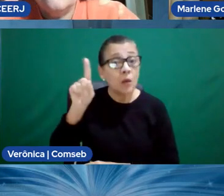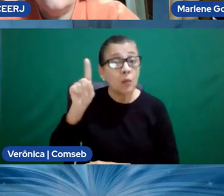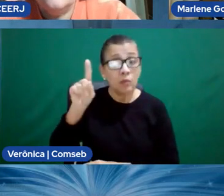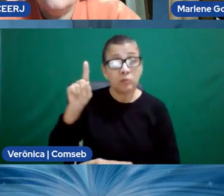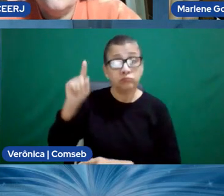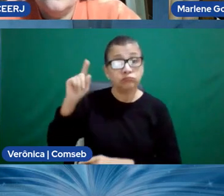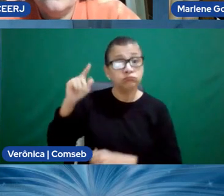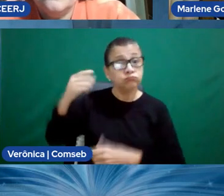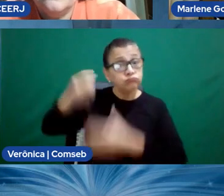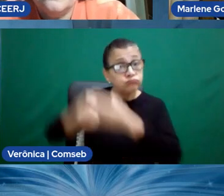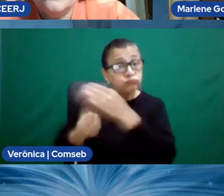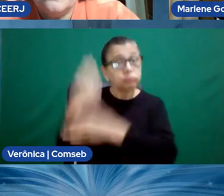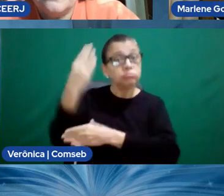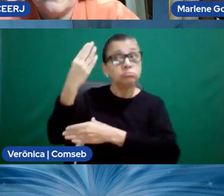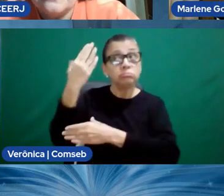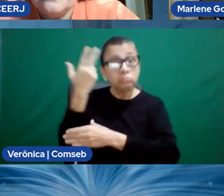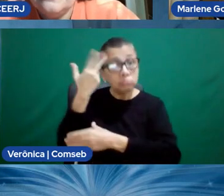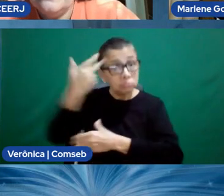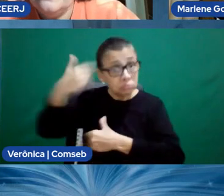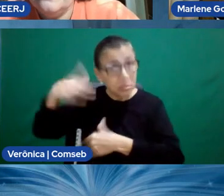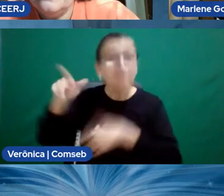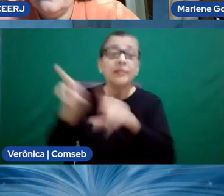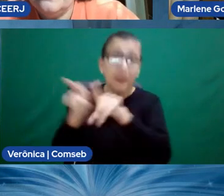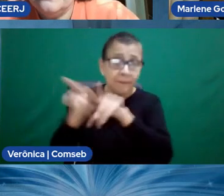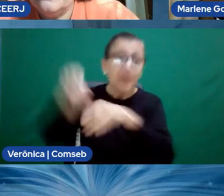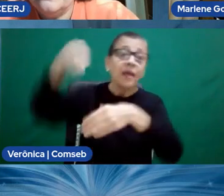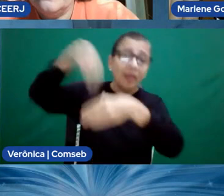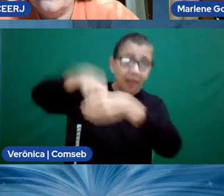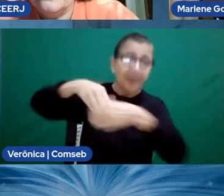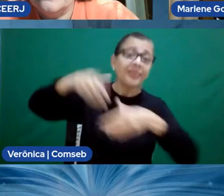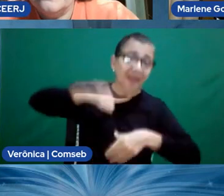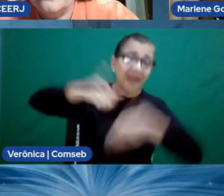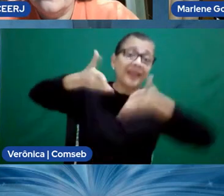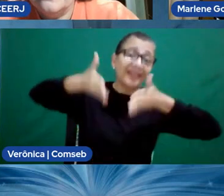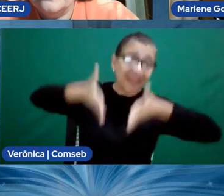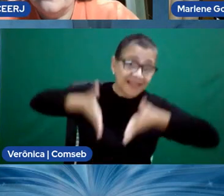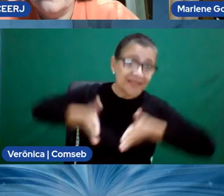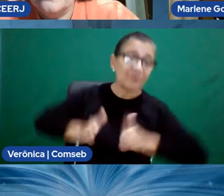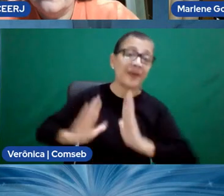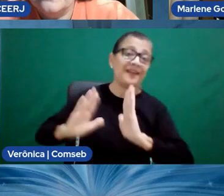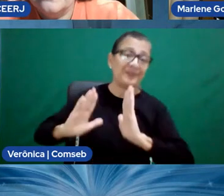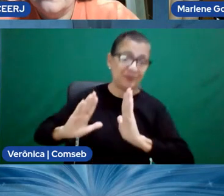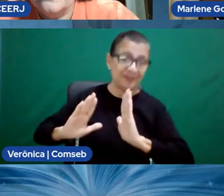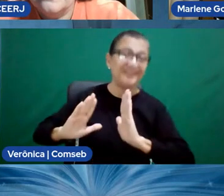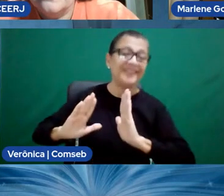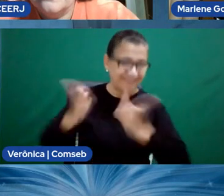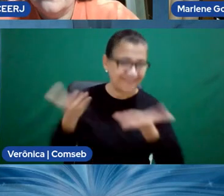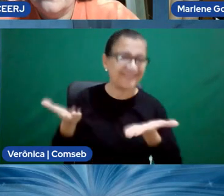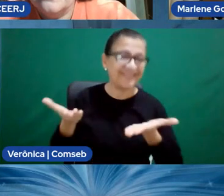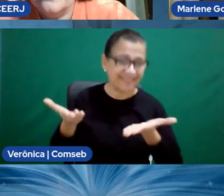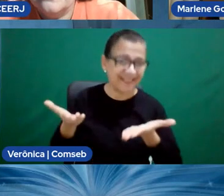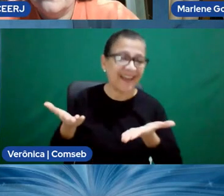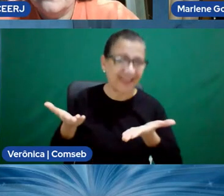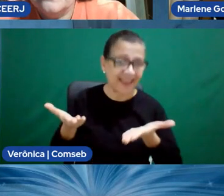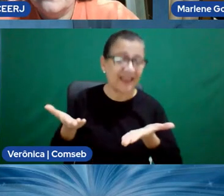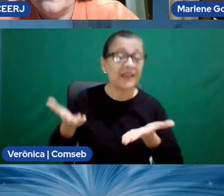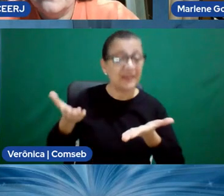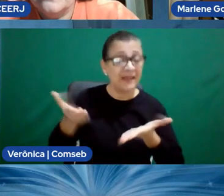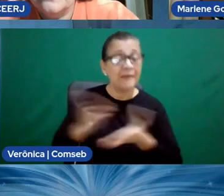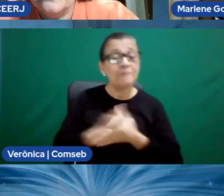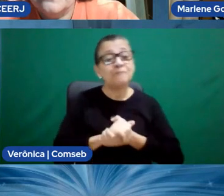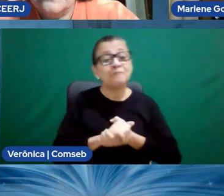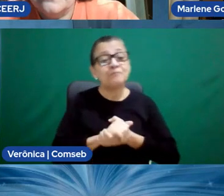forma principal, é nascimento também. Né? Aquele que foi gerado, aquele que foi criado, aquele que depois nasceu.